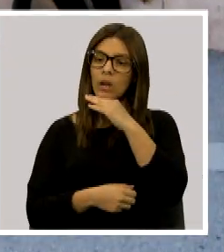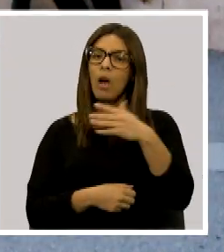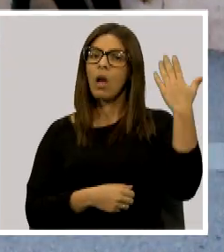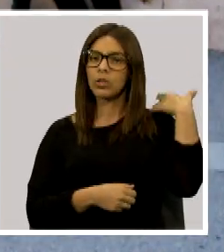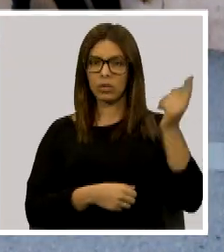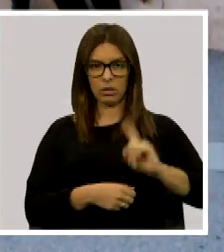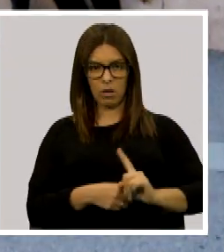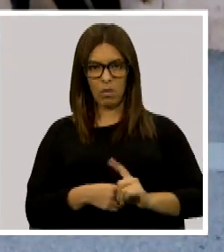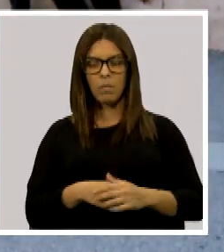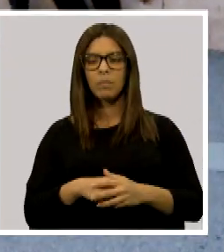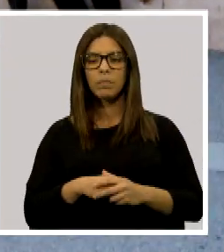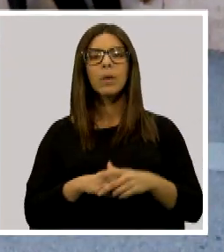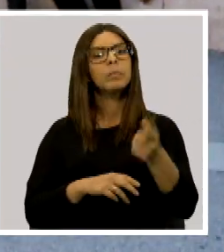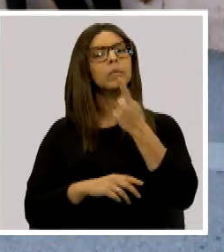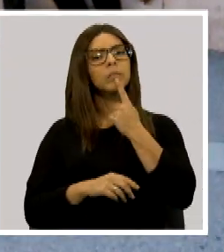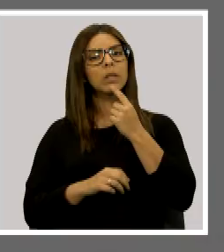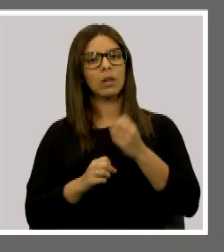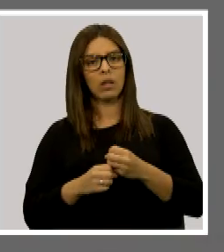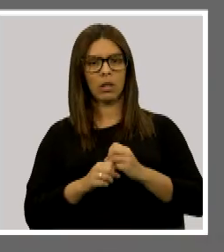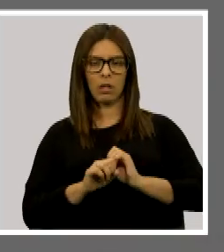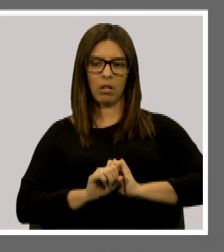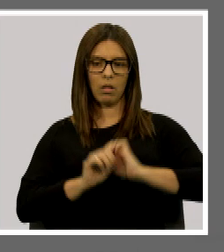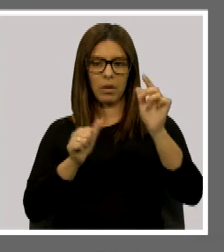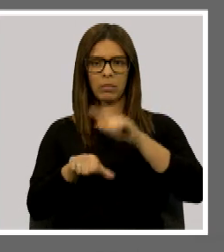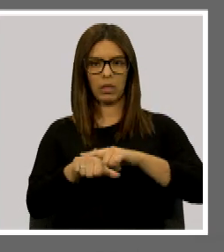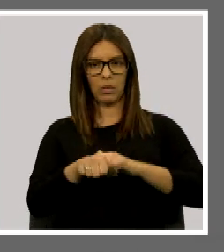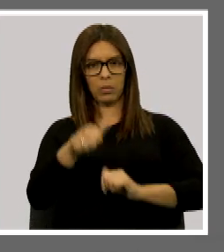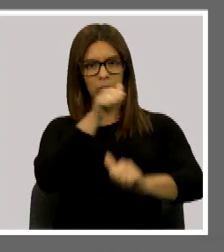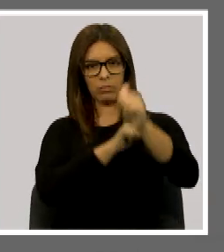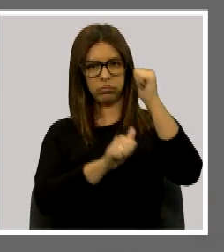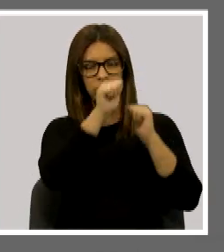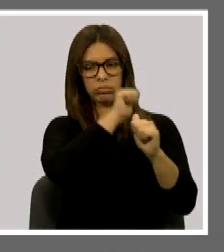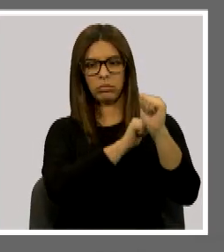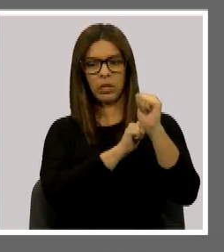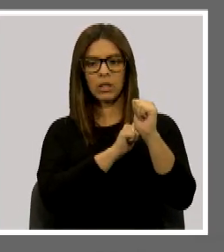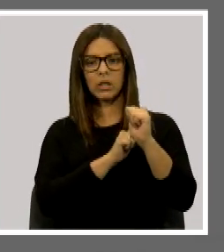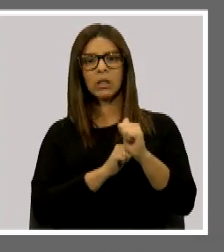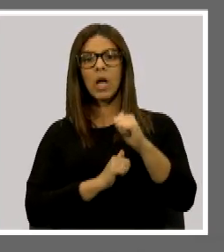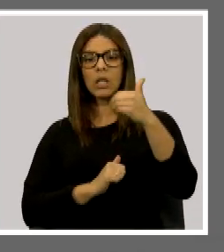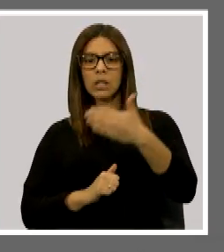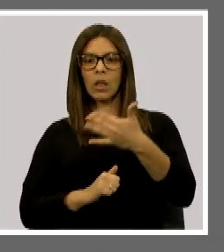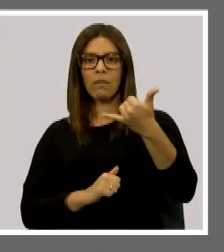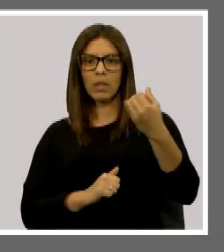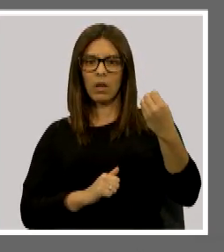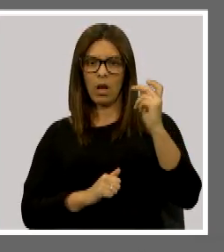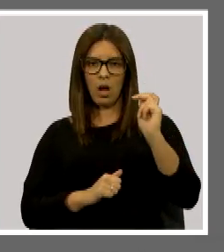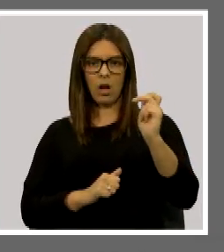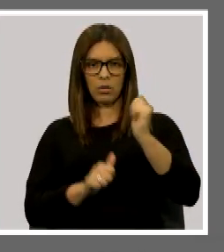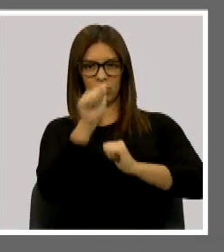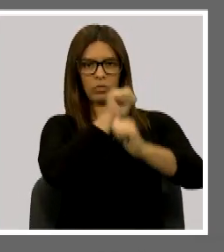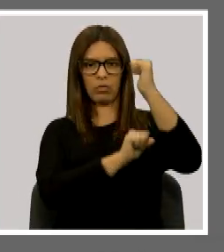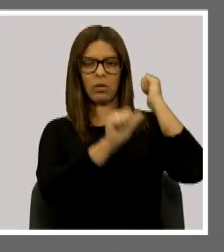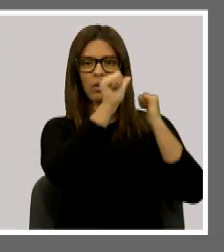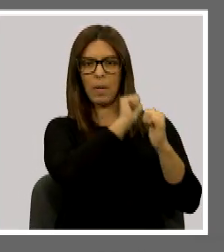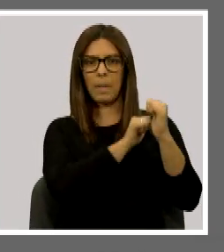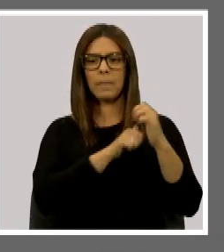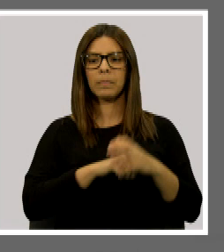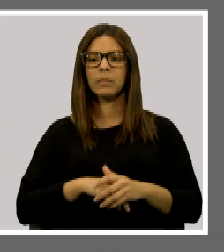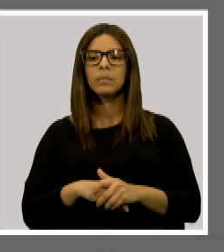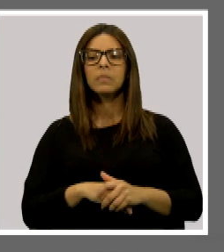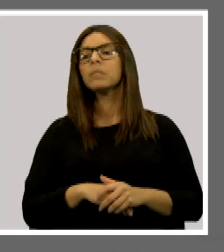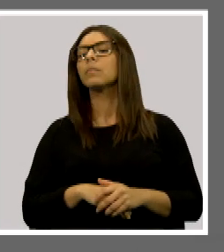Cuba e os Estados Unidos hoje em dia? Boas. Muito boas. Para mim são maus. Hoje em dia, depois do início da presidência de Trump, acho que elas ficaram